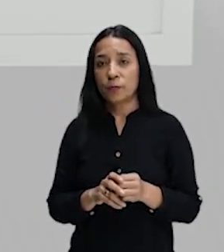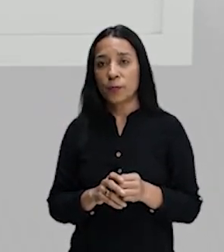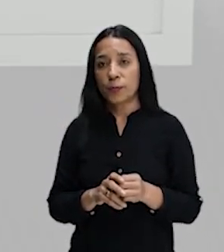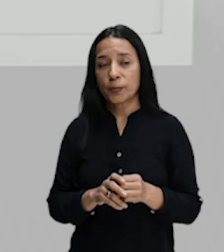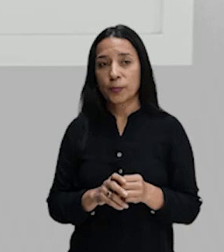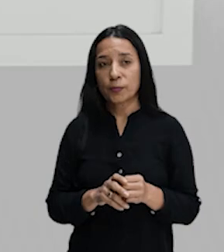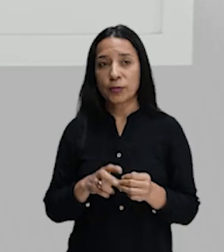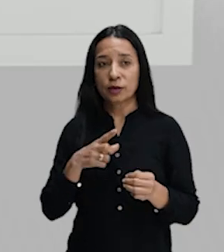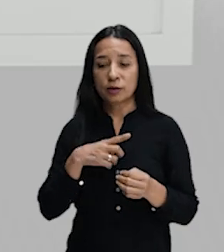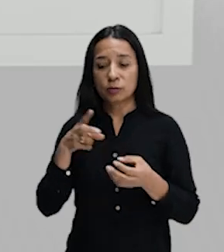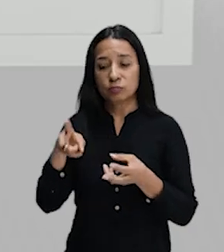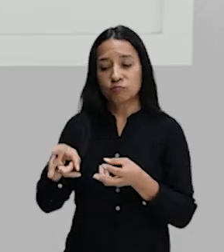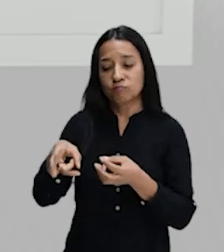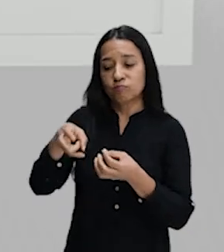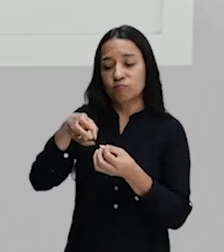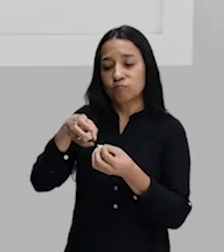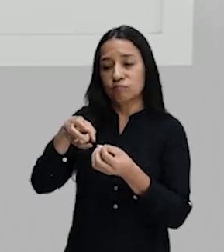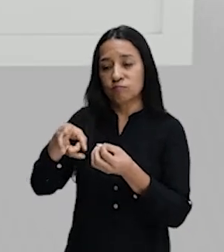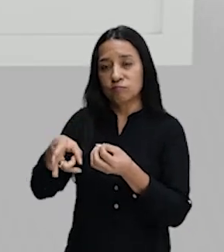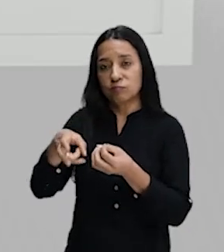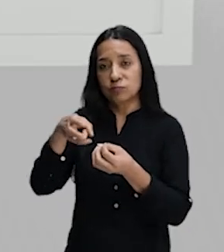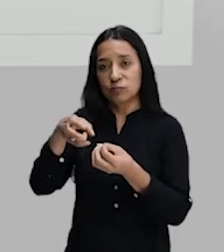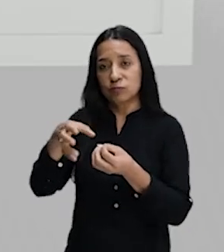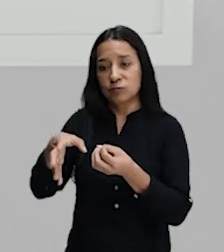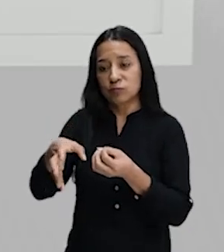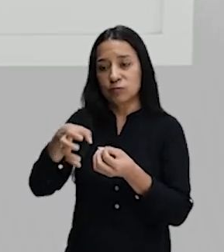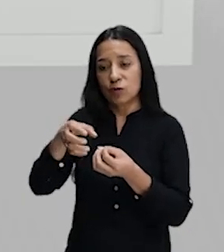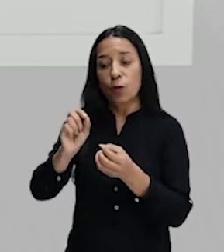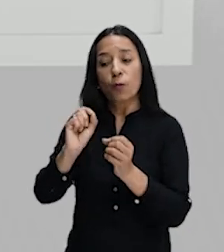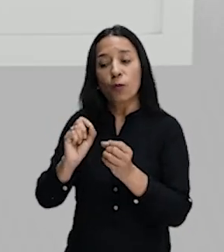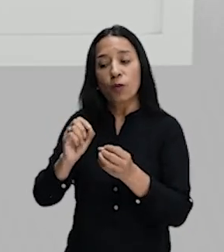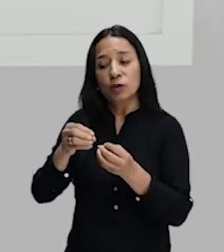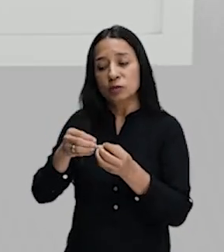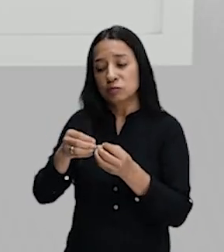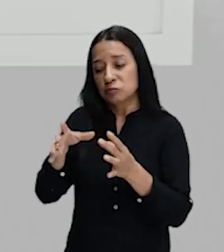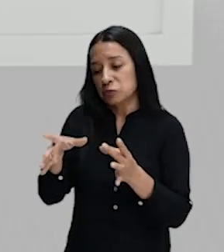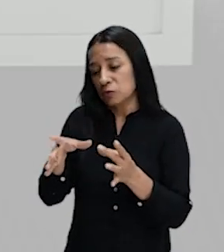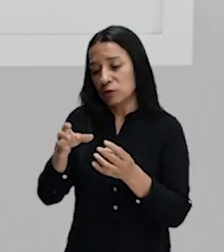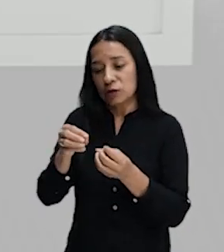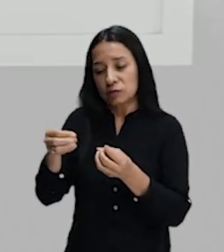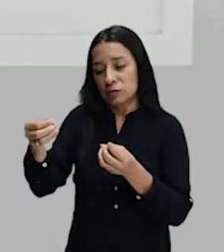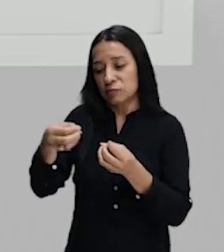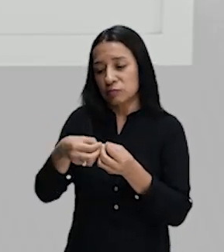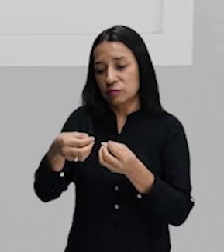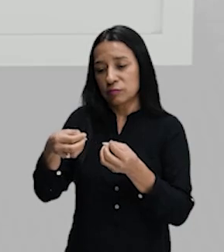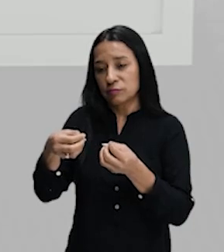vão se atrair. Tá, ok? Então, você pode soltar ali que eles irão se atrair.